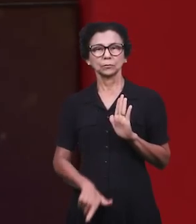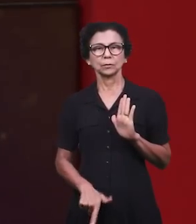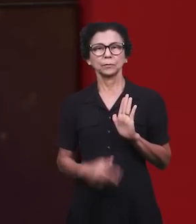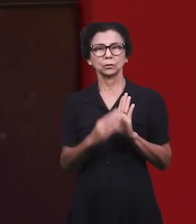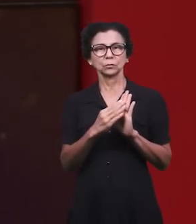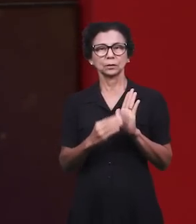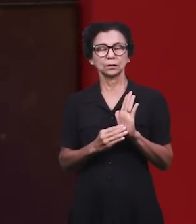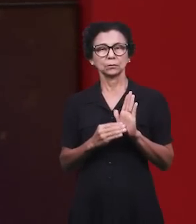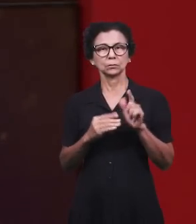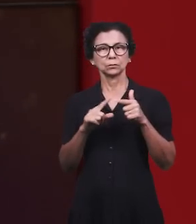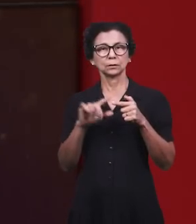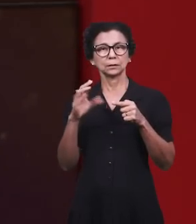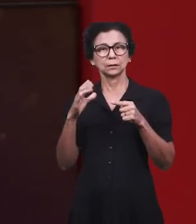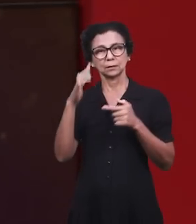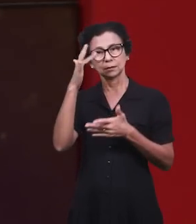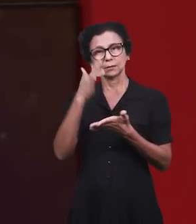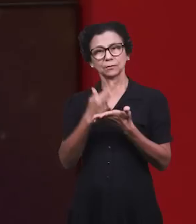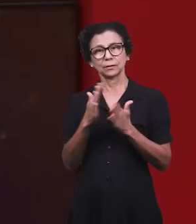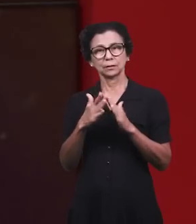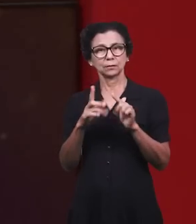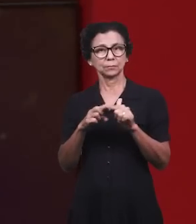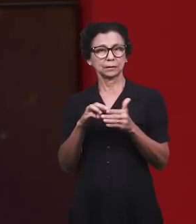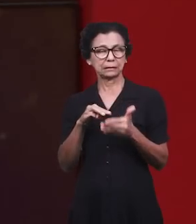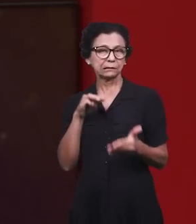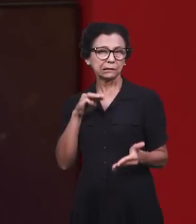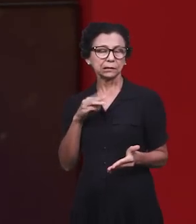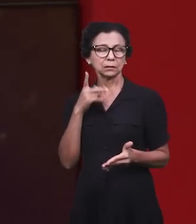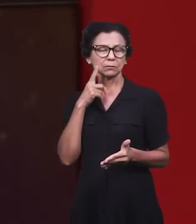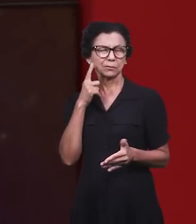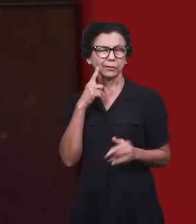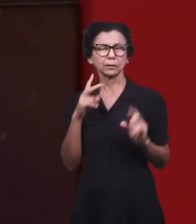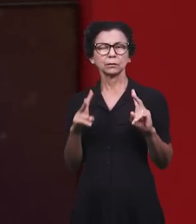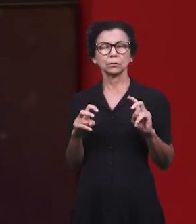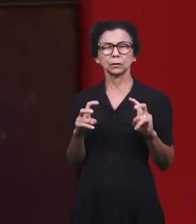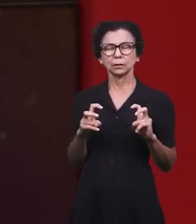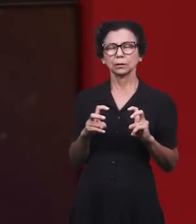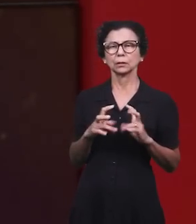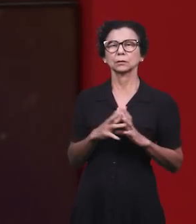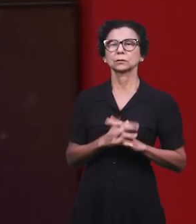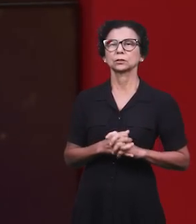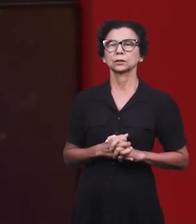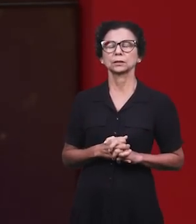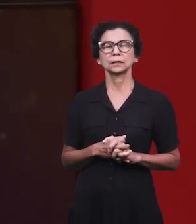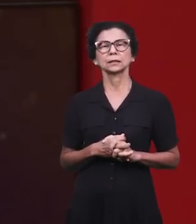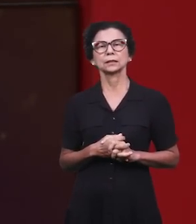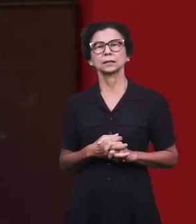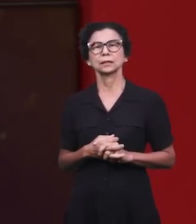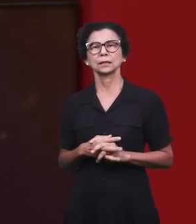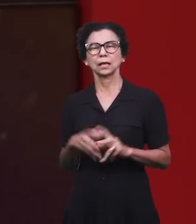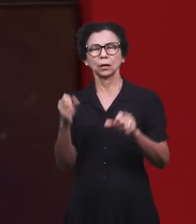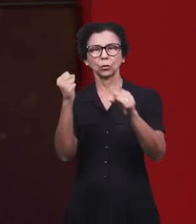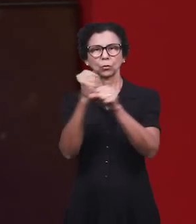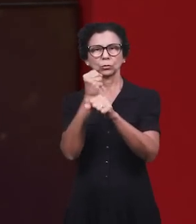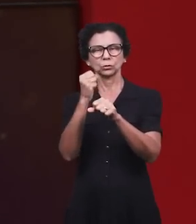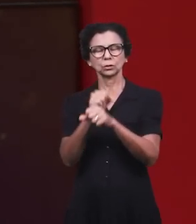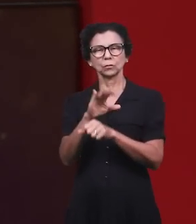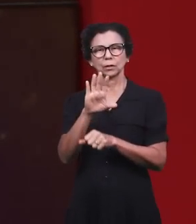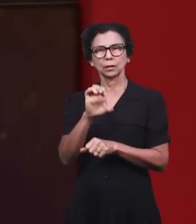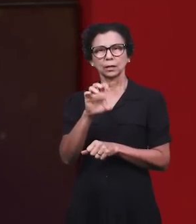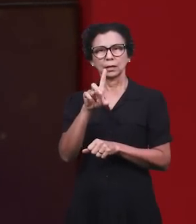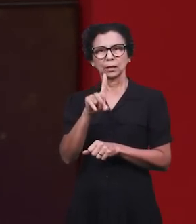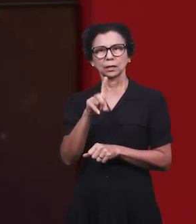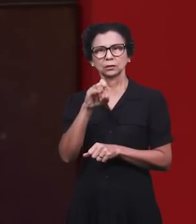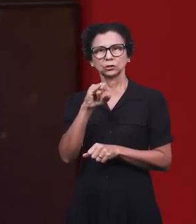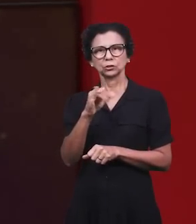Igreja Cristã Maranata, para tratar a respeito de um tema que é edificações. Então, nós vamos falar aqui um pouco sobre